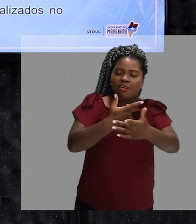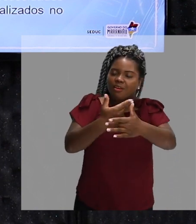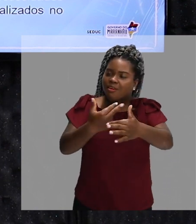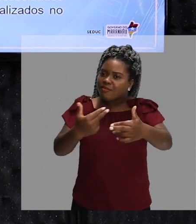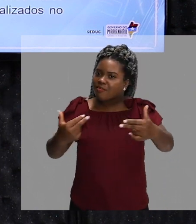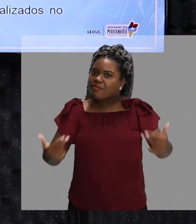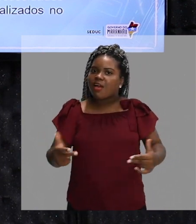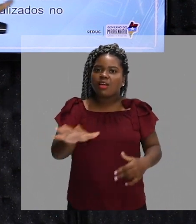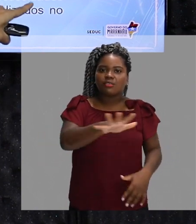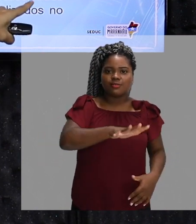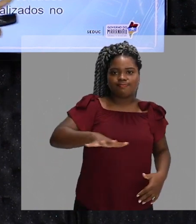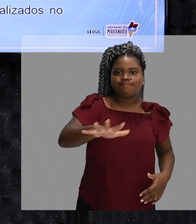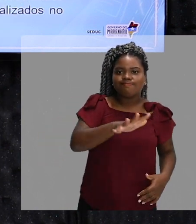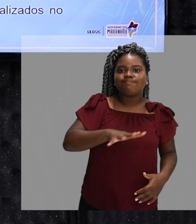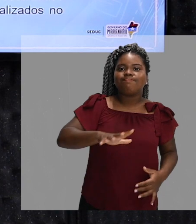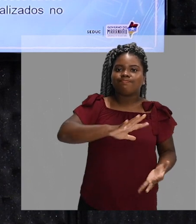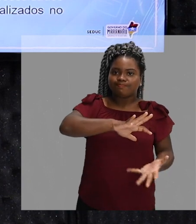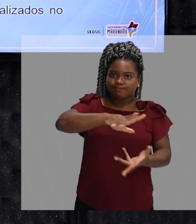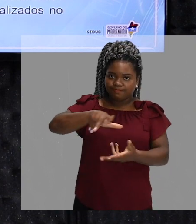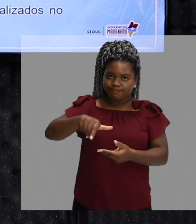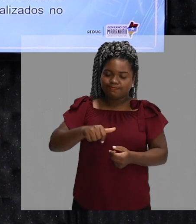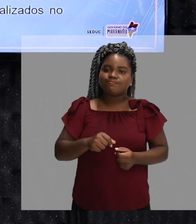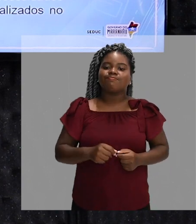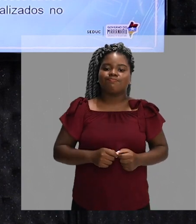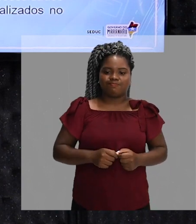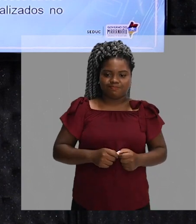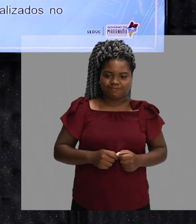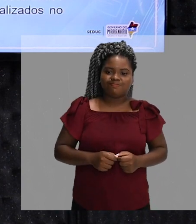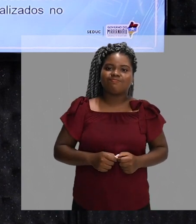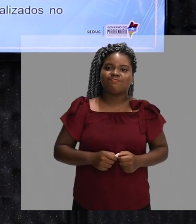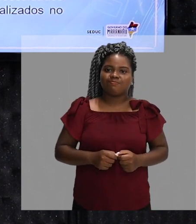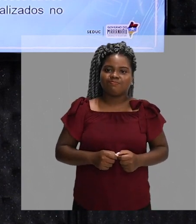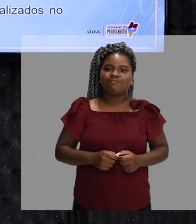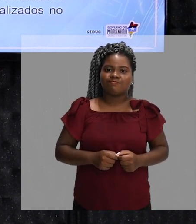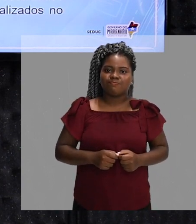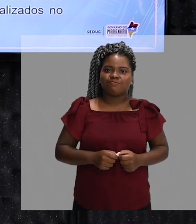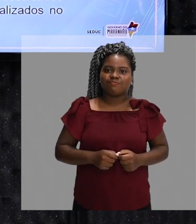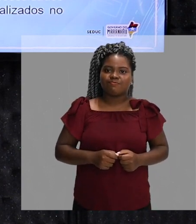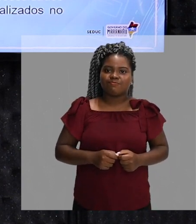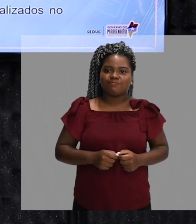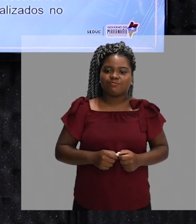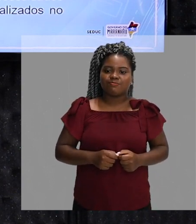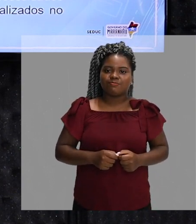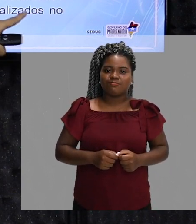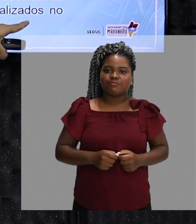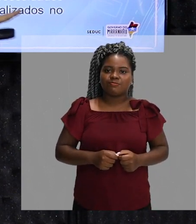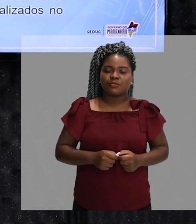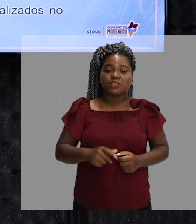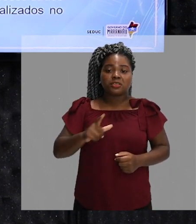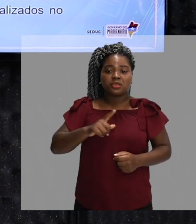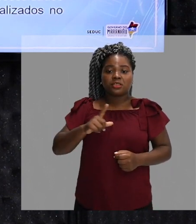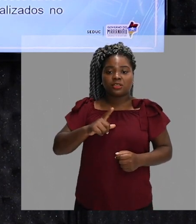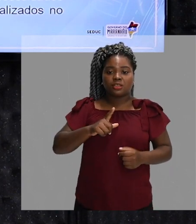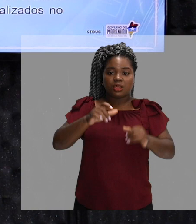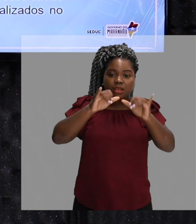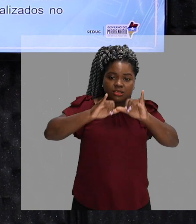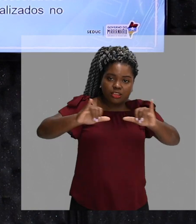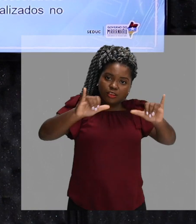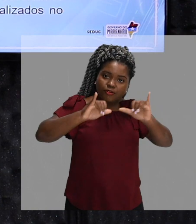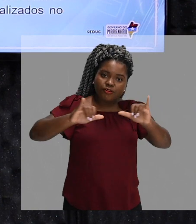terrestres, buscando atender às necessidades de coleta, organização e análise